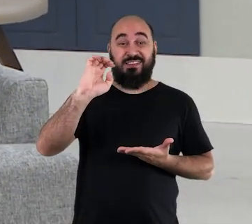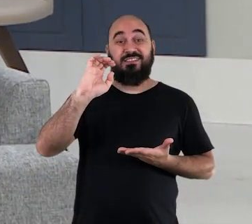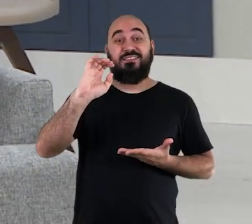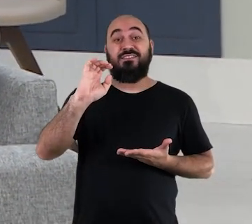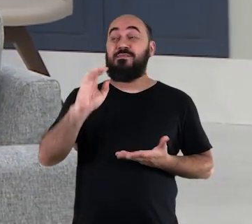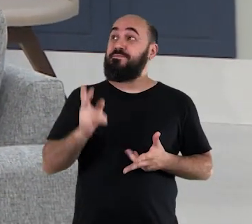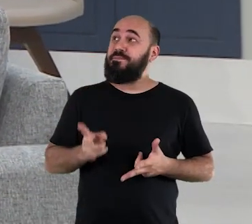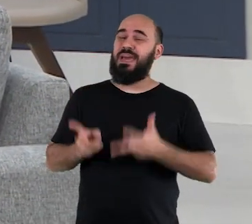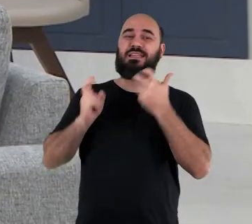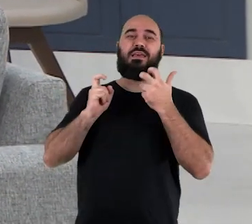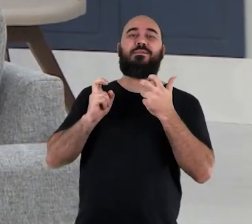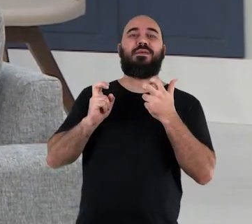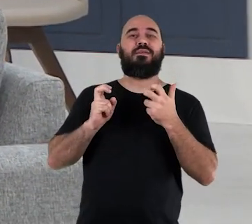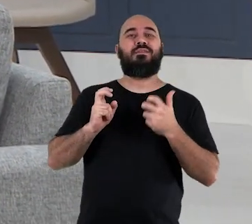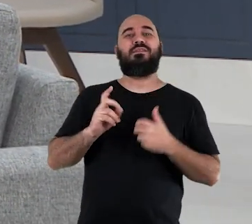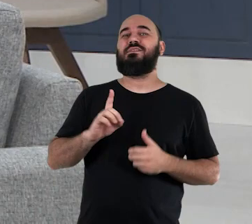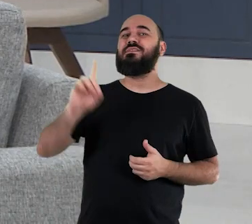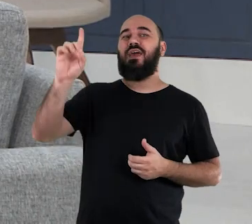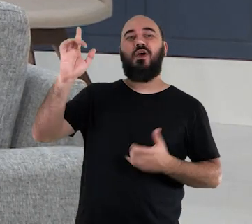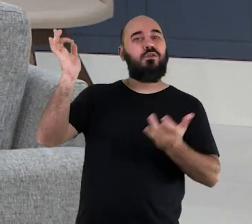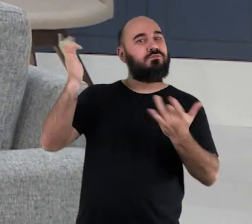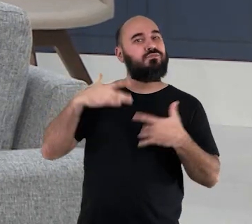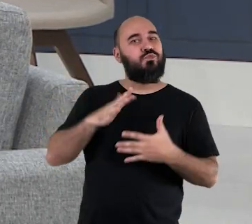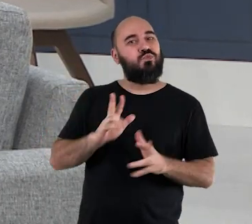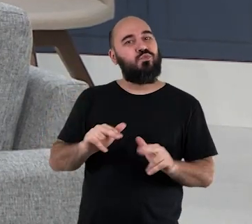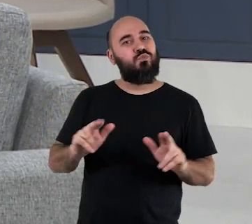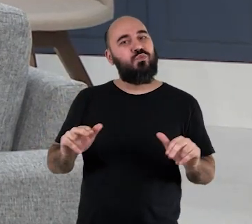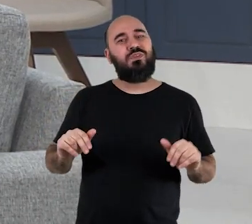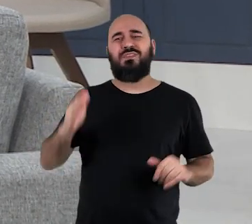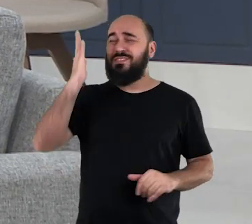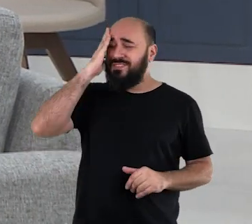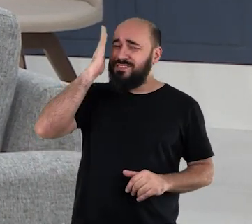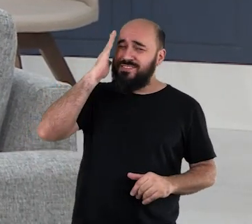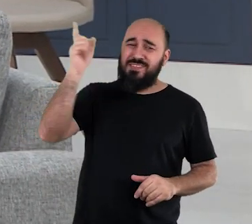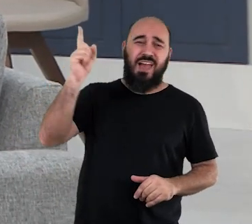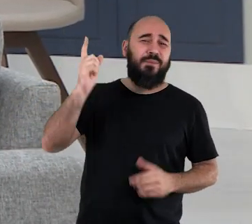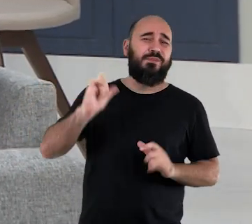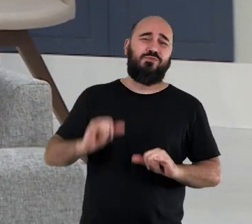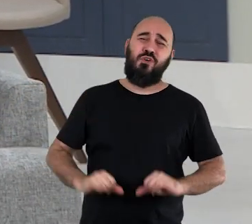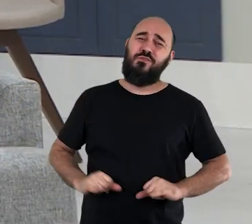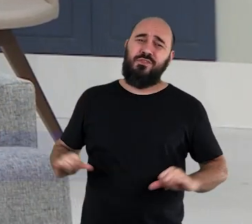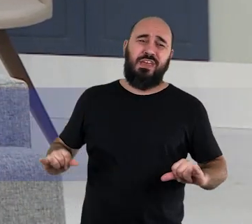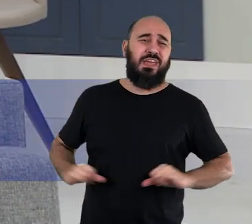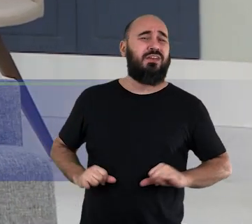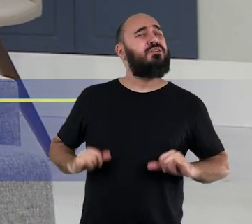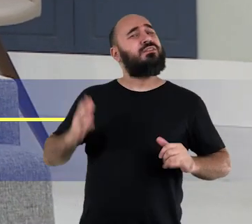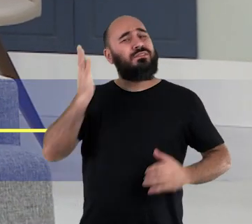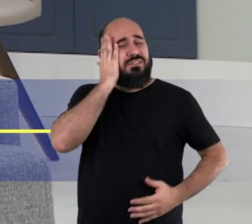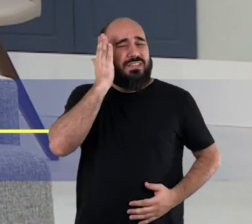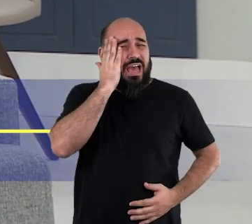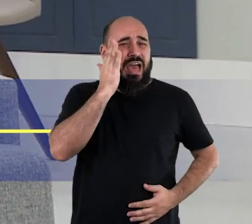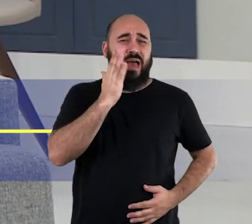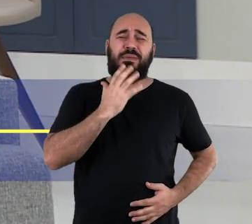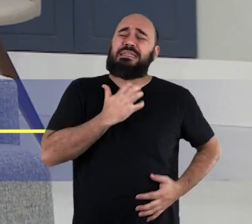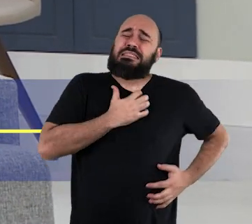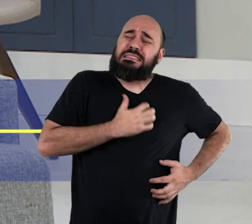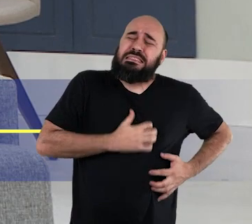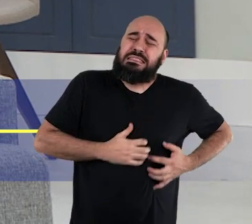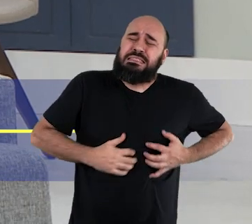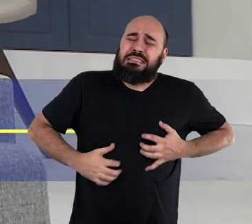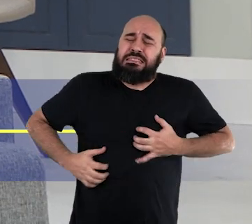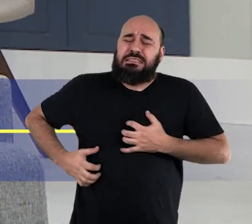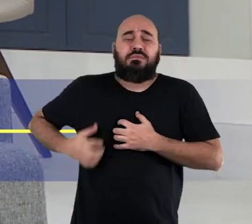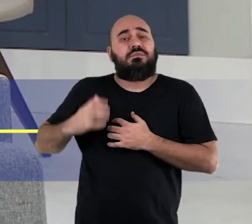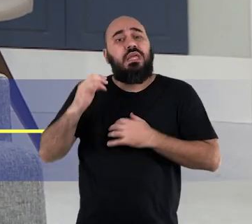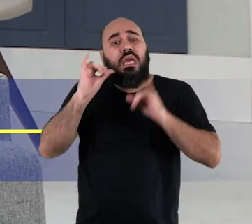você. Ele sabe que você está triste, está sofrendo, Ele está perto de você. Deus não lhe abandonou. E